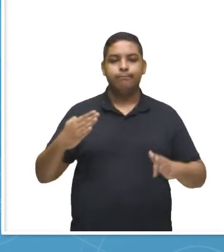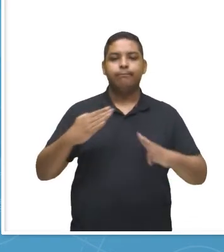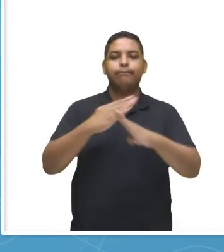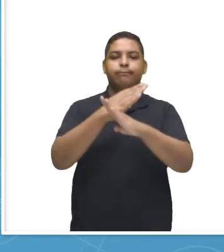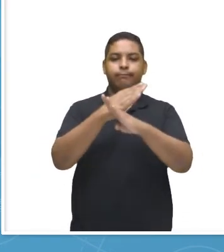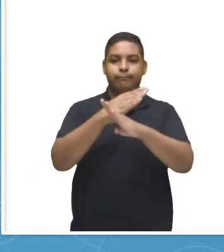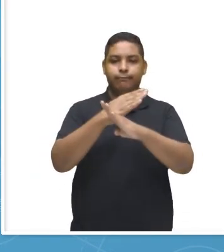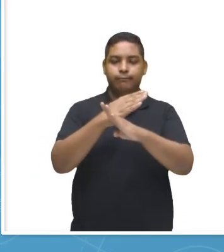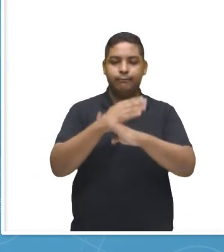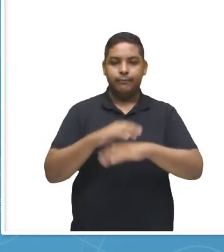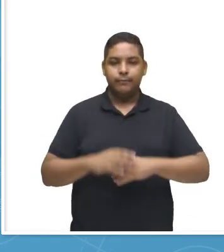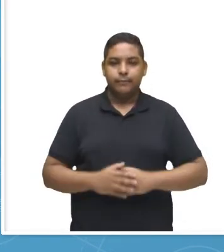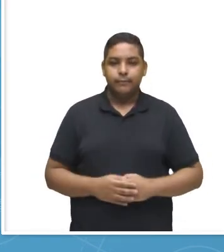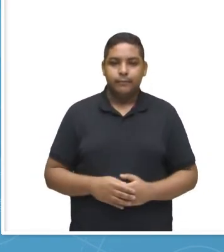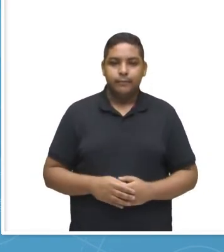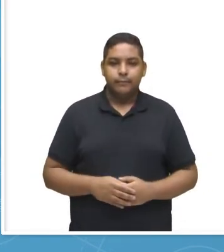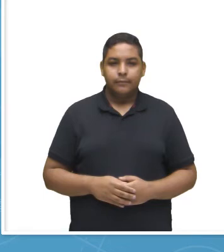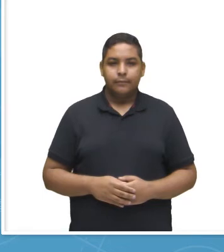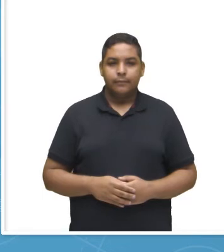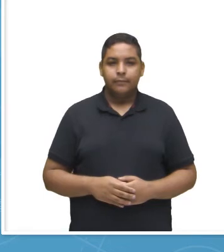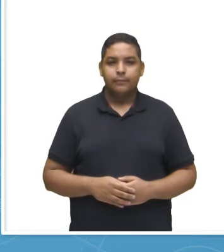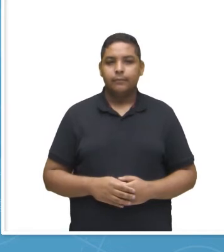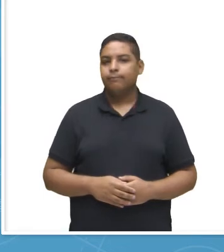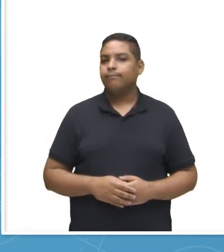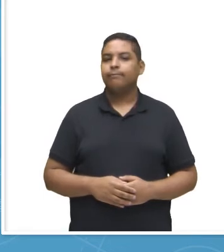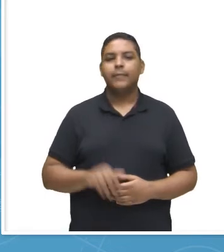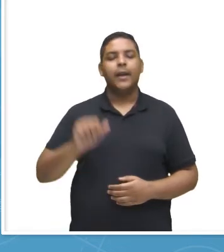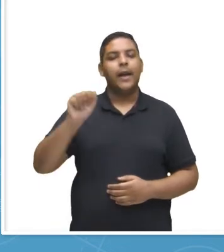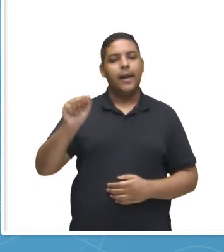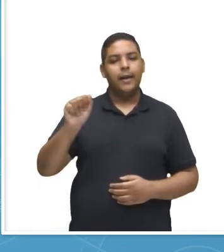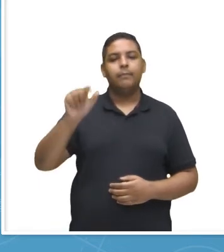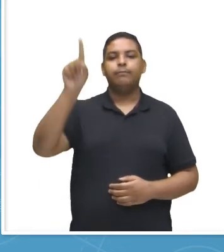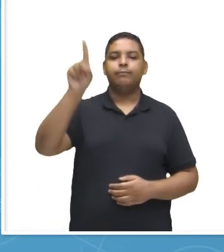ó, essa alternativa aqui, ó,